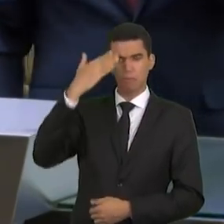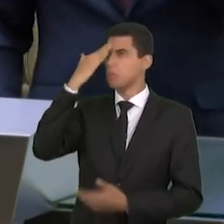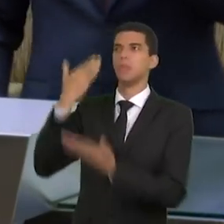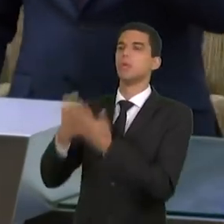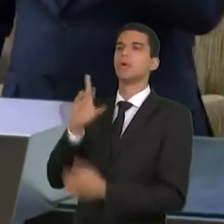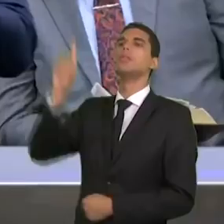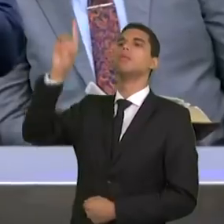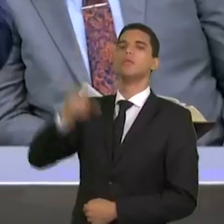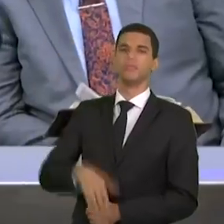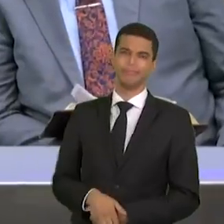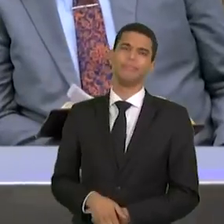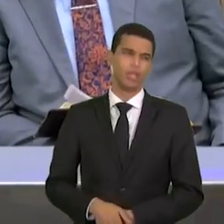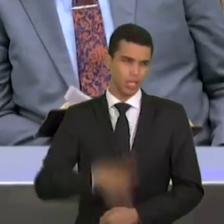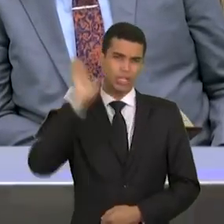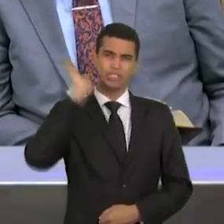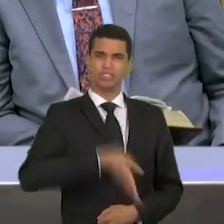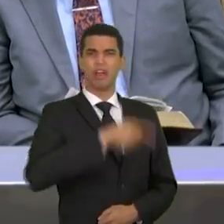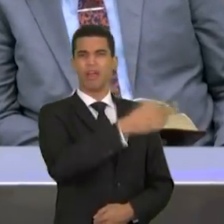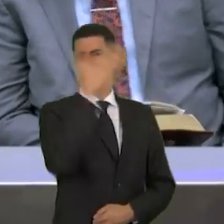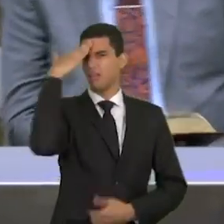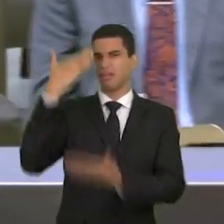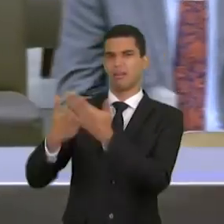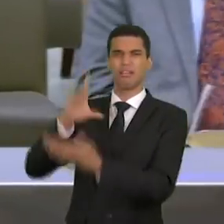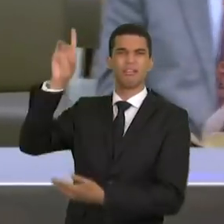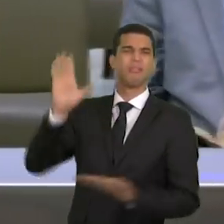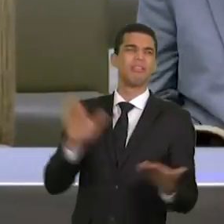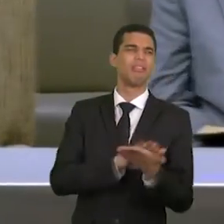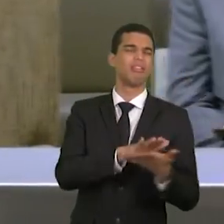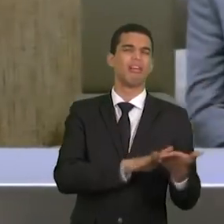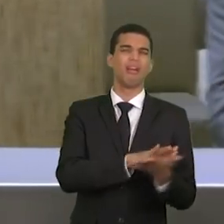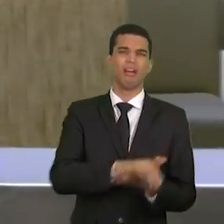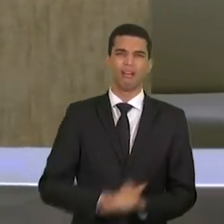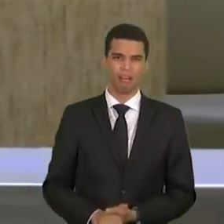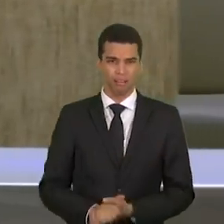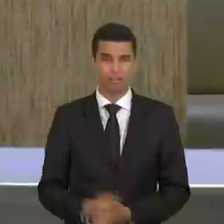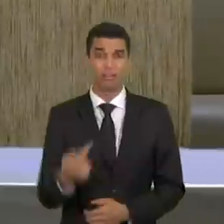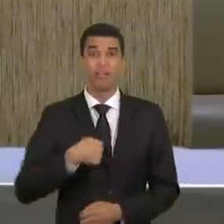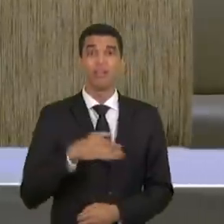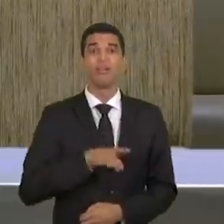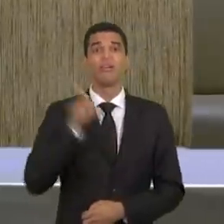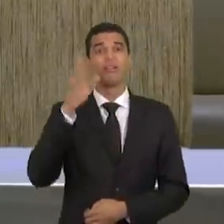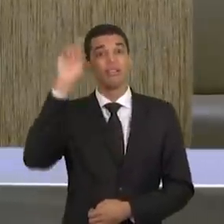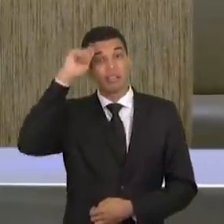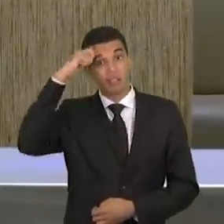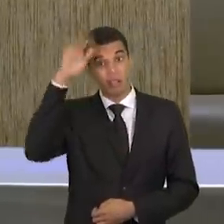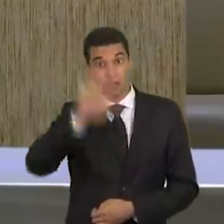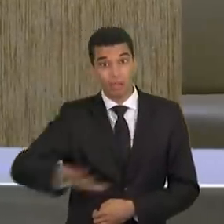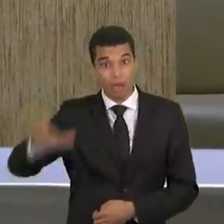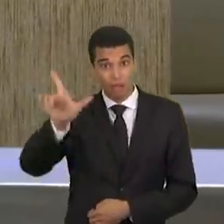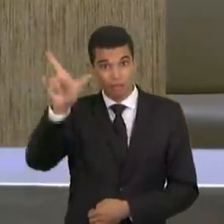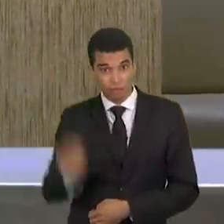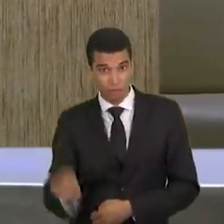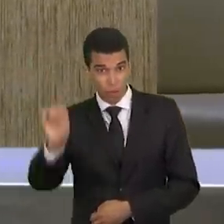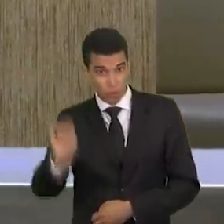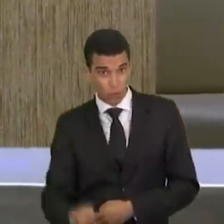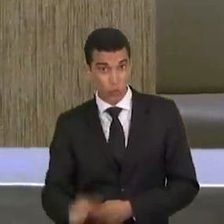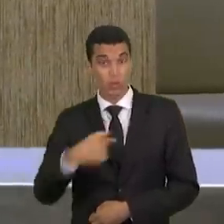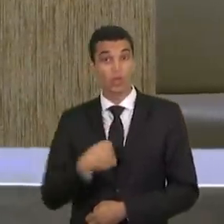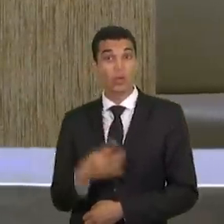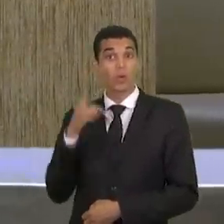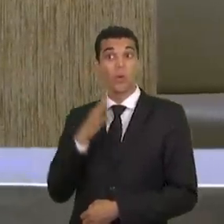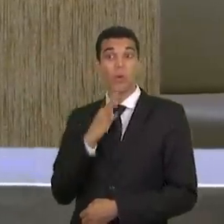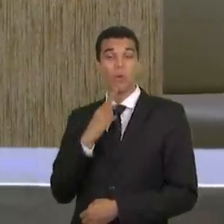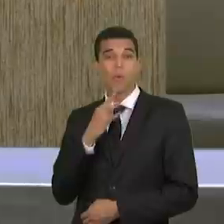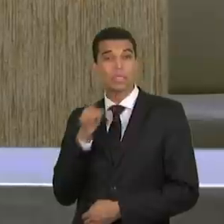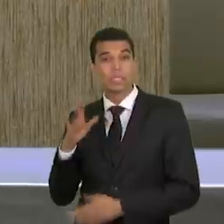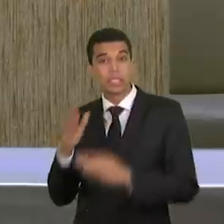rapaz. Eu conheci igrejas em África do Sul que se desviaram da